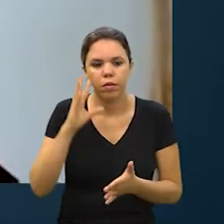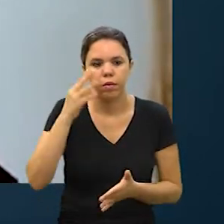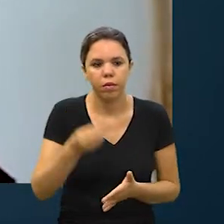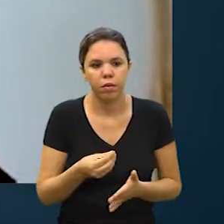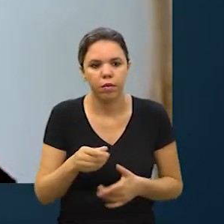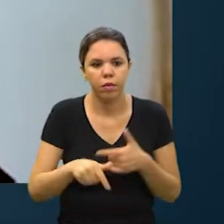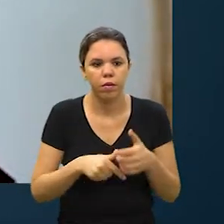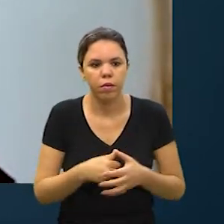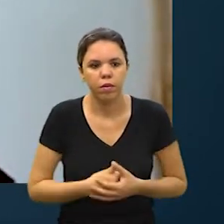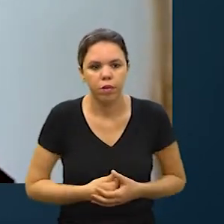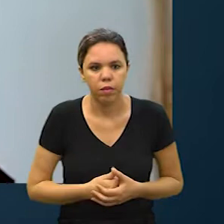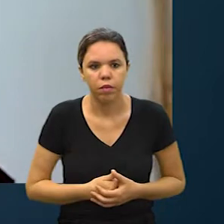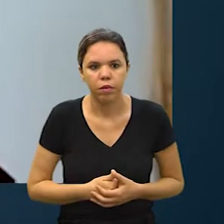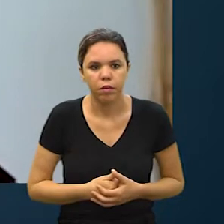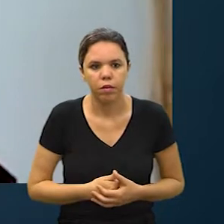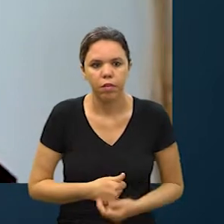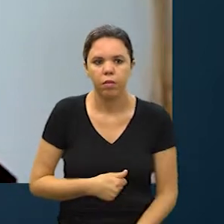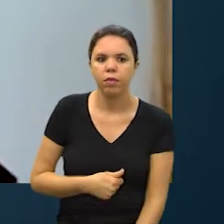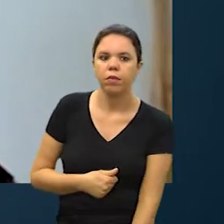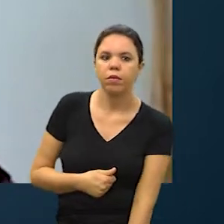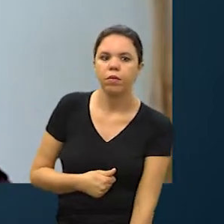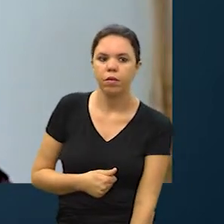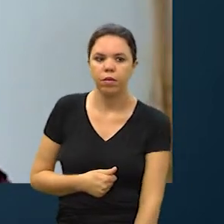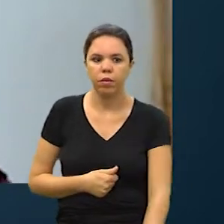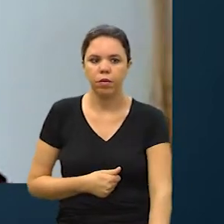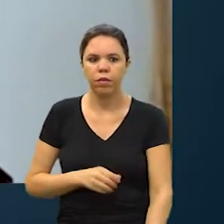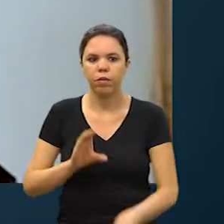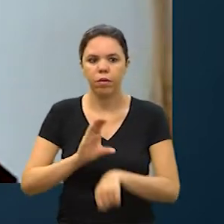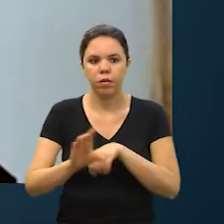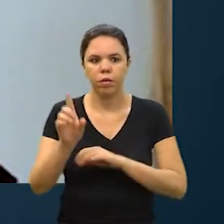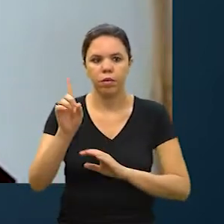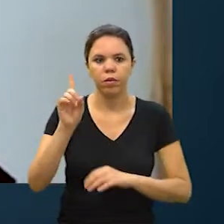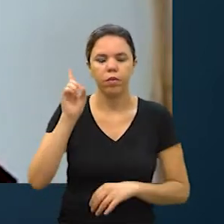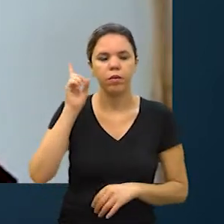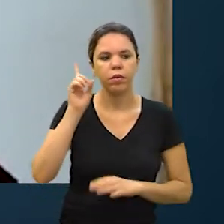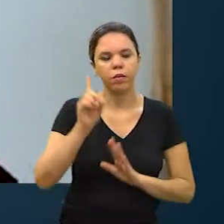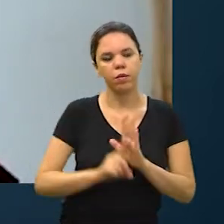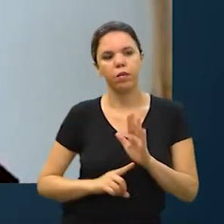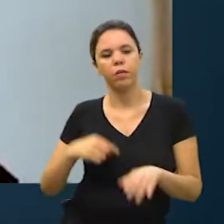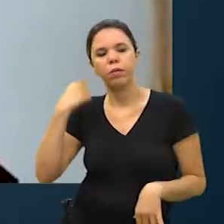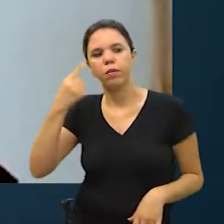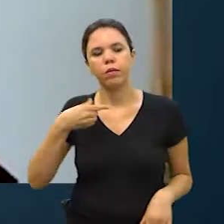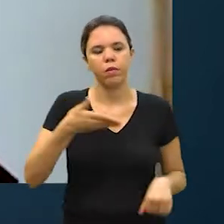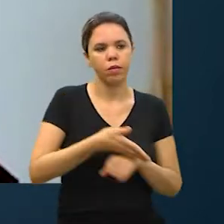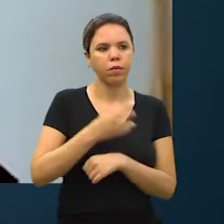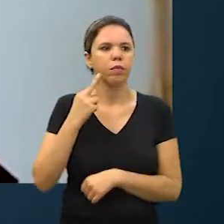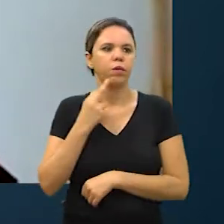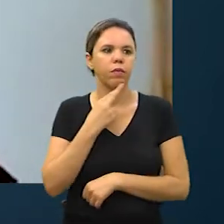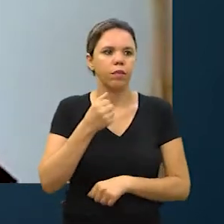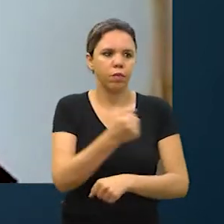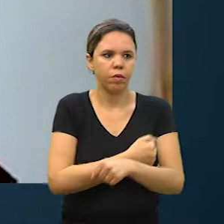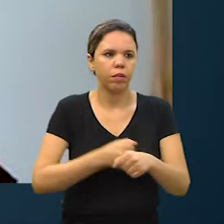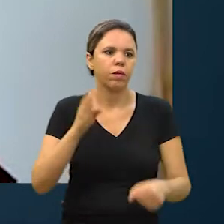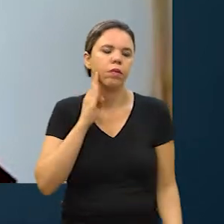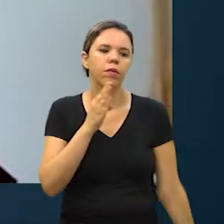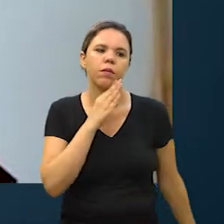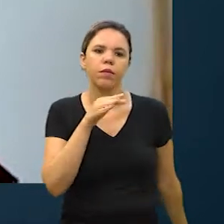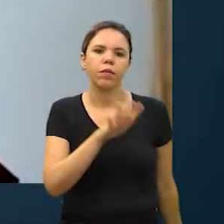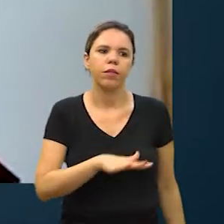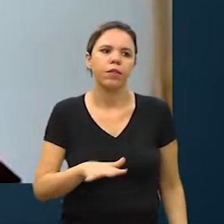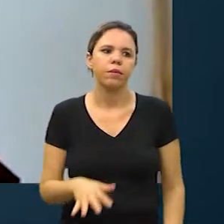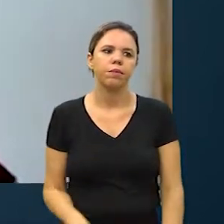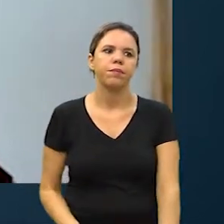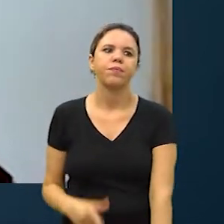gente entendesse da operação, porque vindo do curso de direito e entrar num restaurante, cozinha,